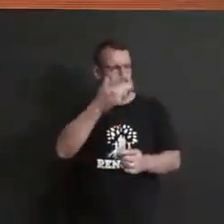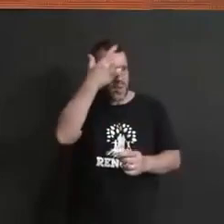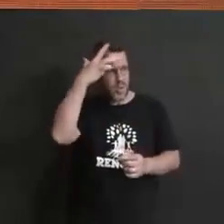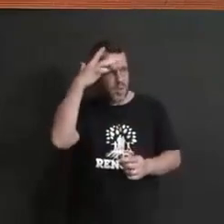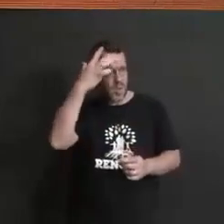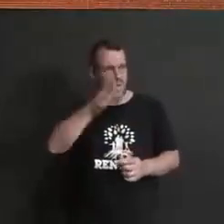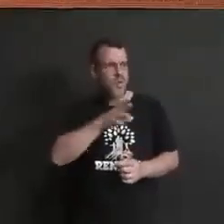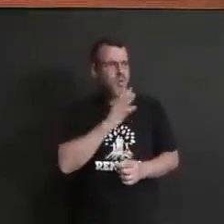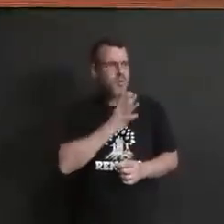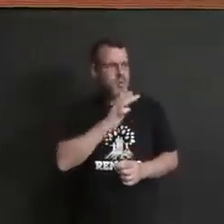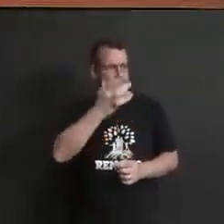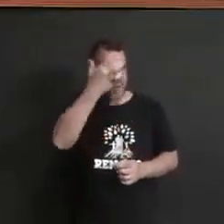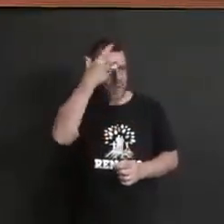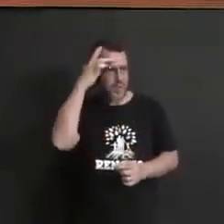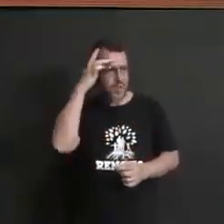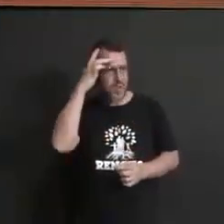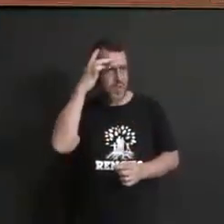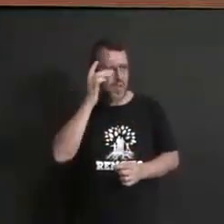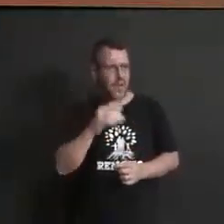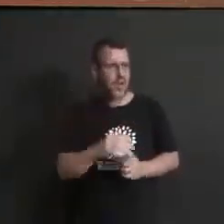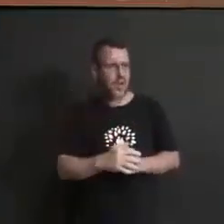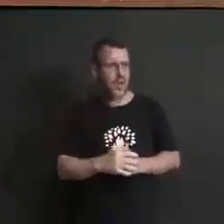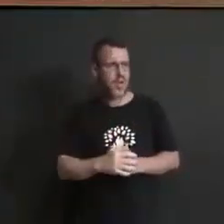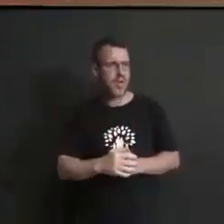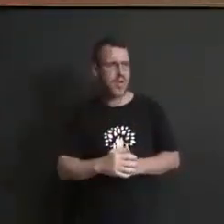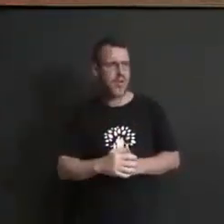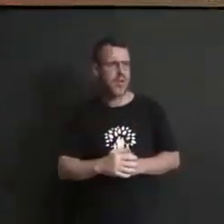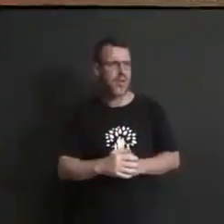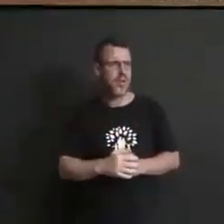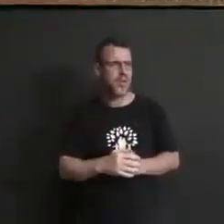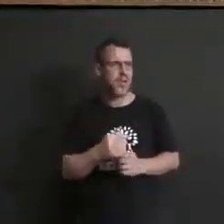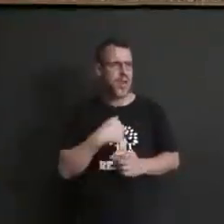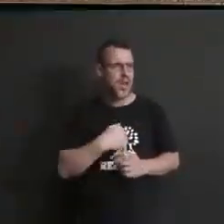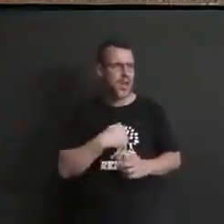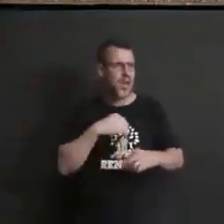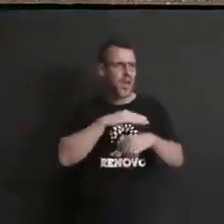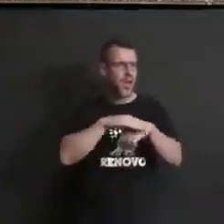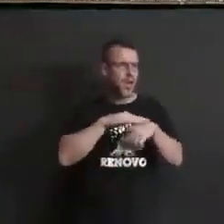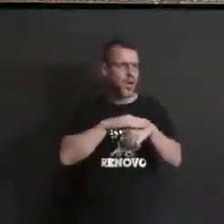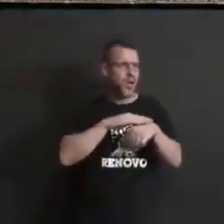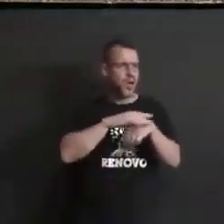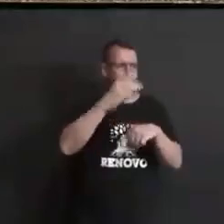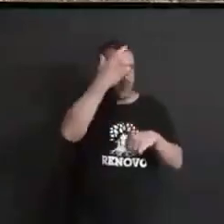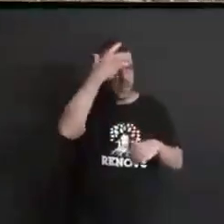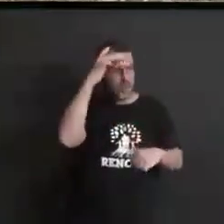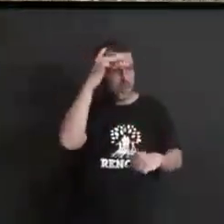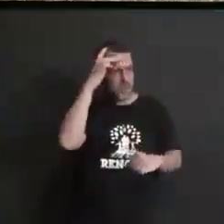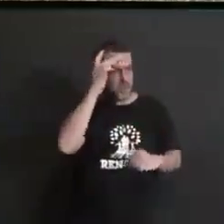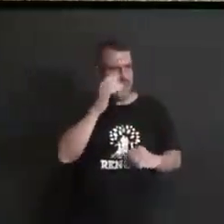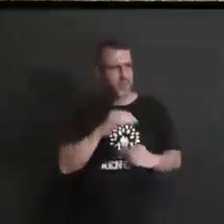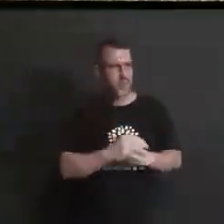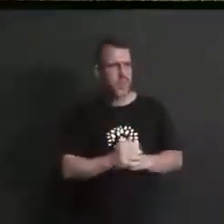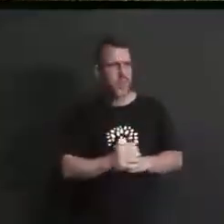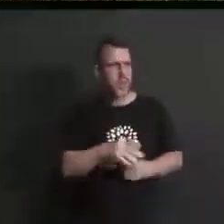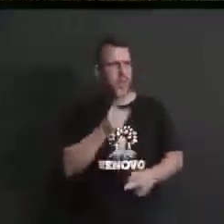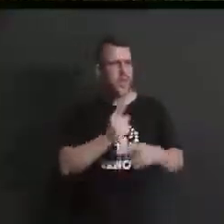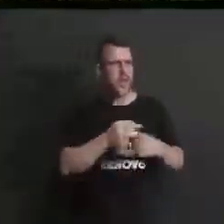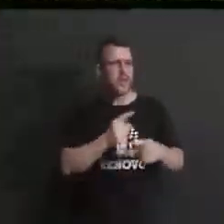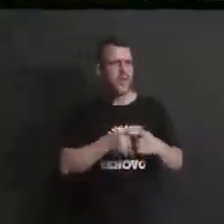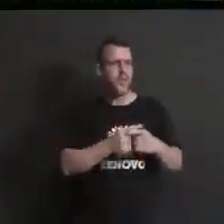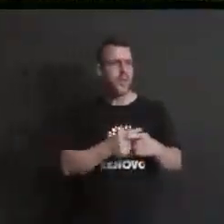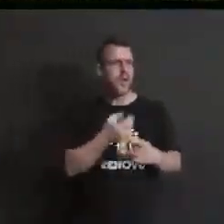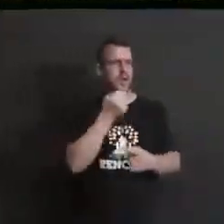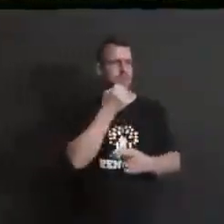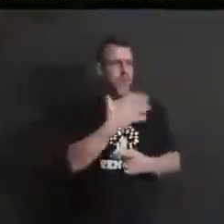apresentando a dificuldade de alguém, eu estou falando do projeto de alguém, eu estou falando da capacidade de alguém, porque vale a